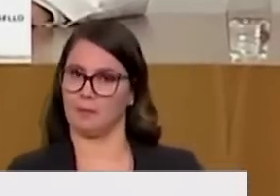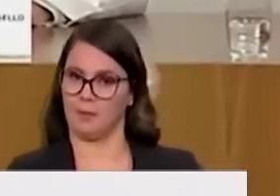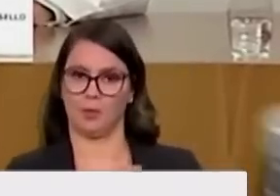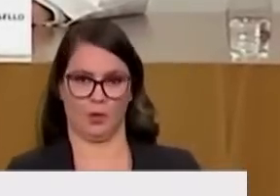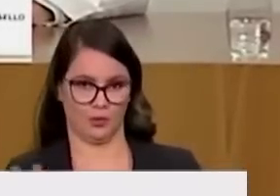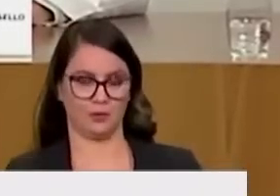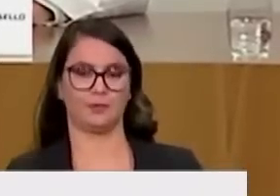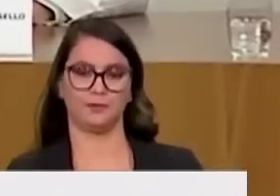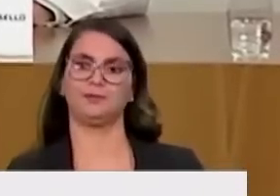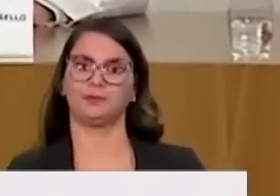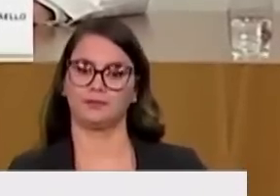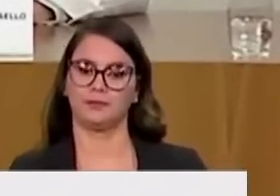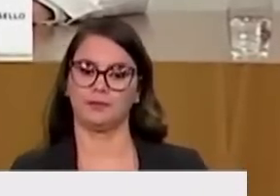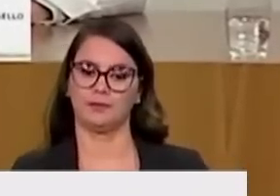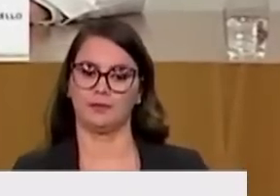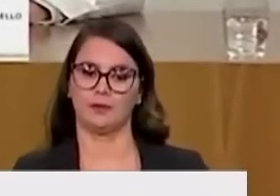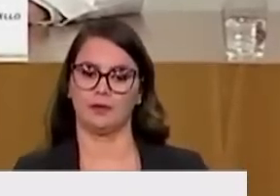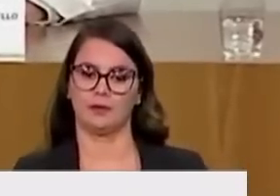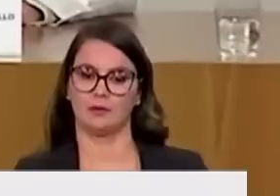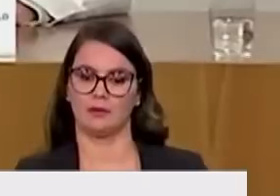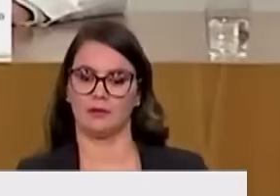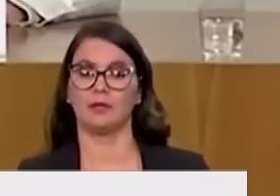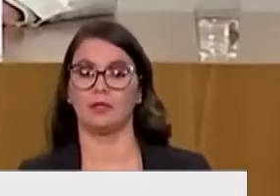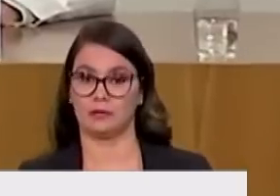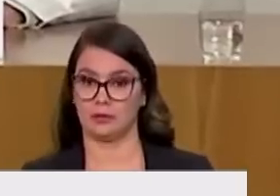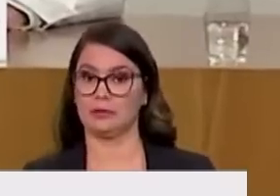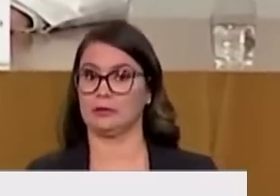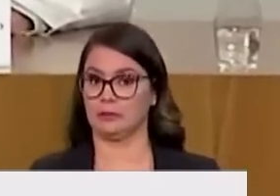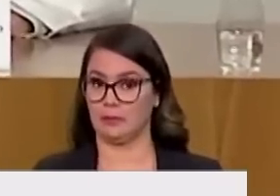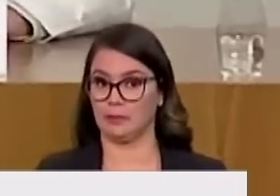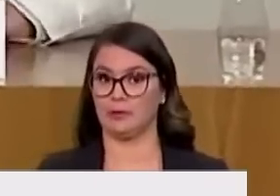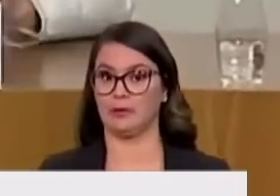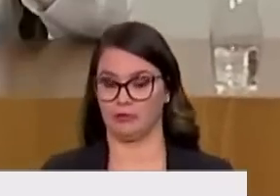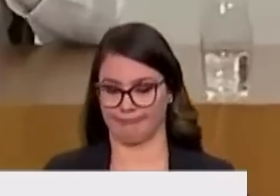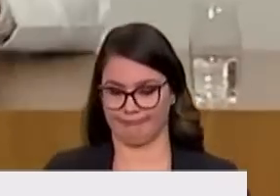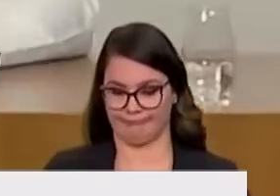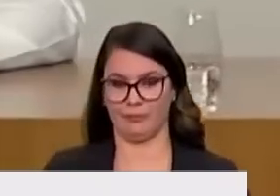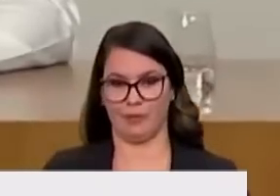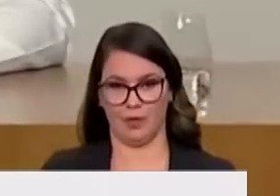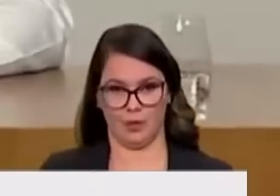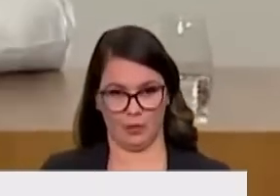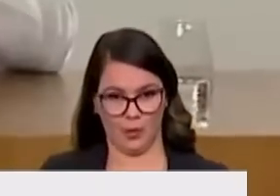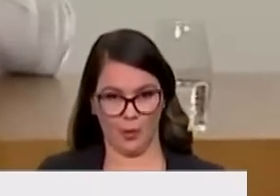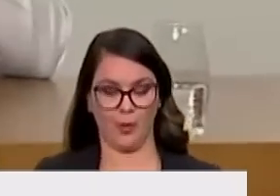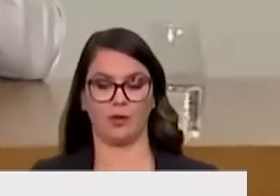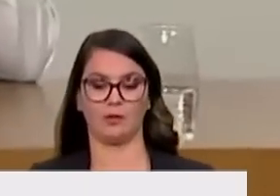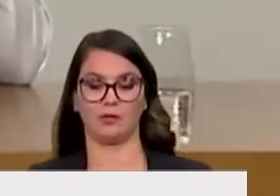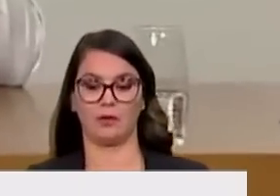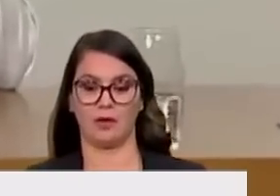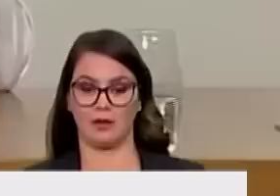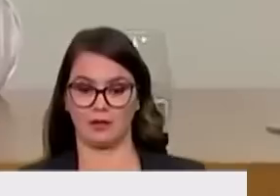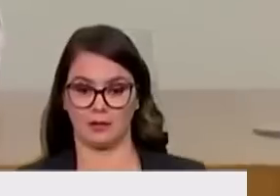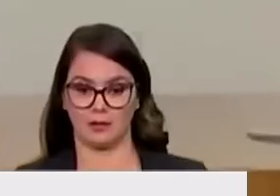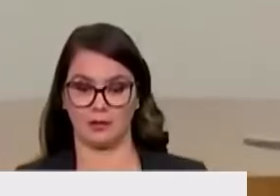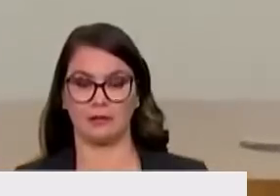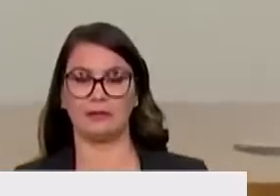porque ele tinha uma artrose importante. Artrose, como já saiu veiculado, é quando